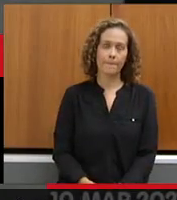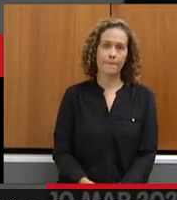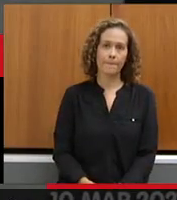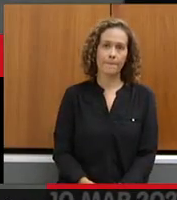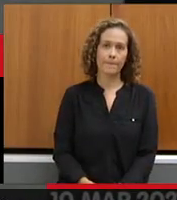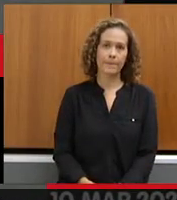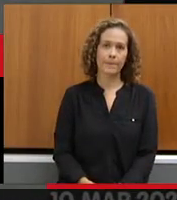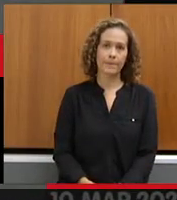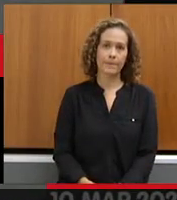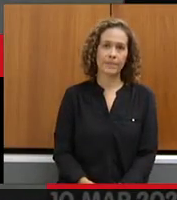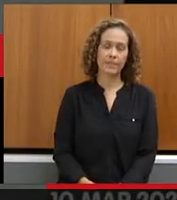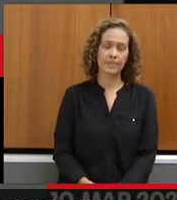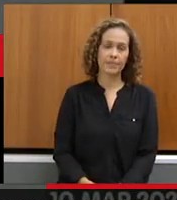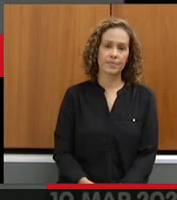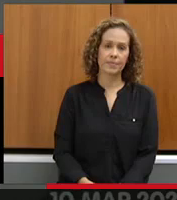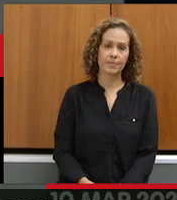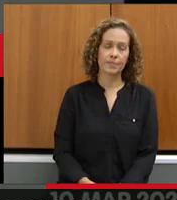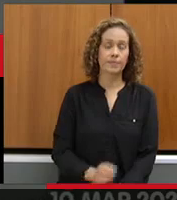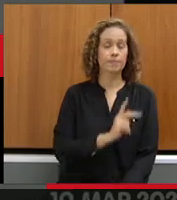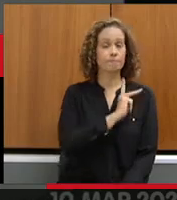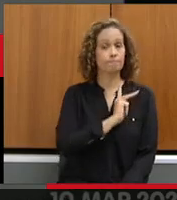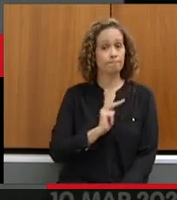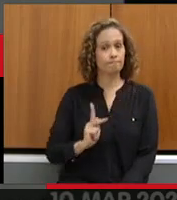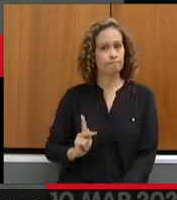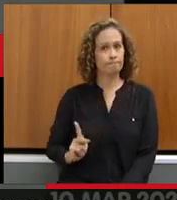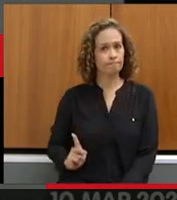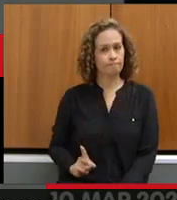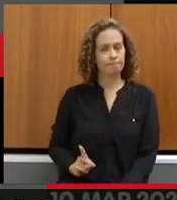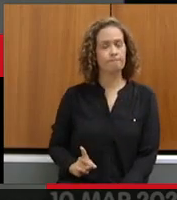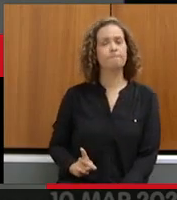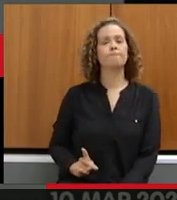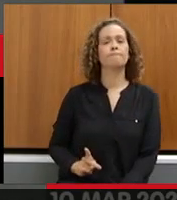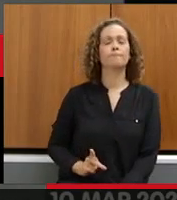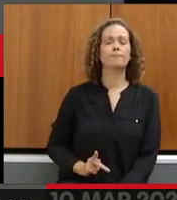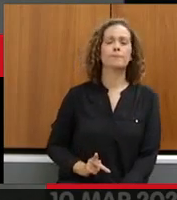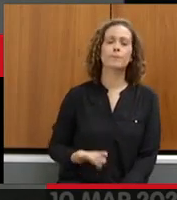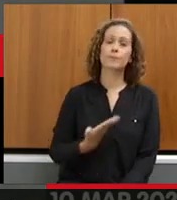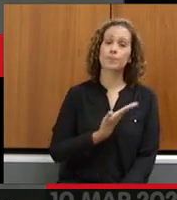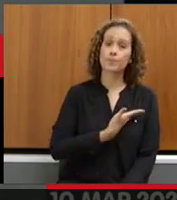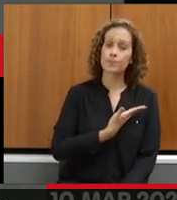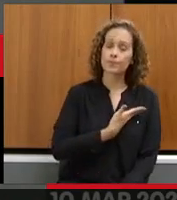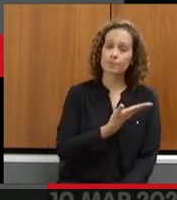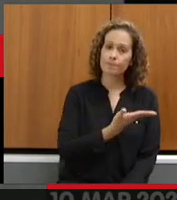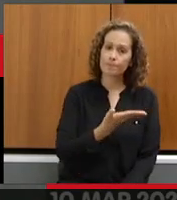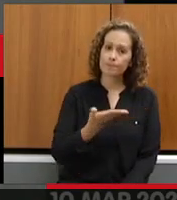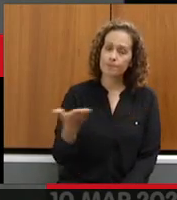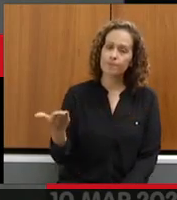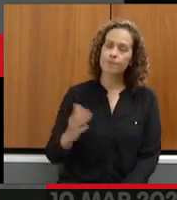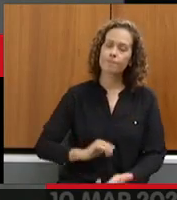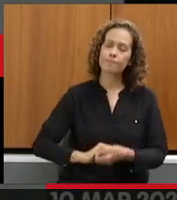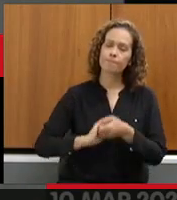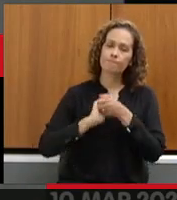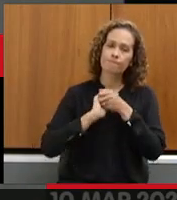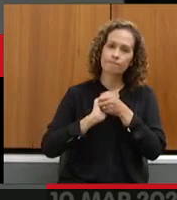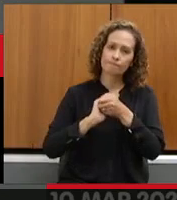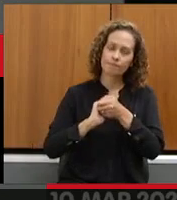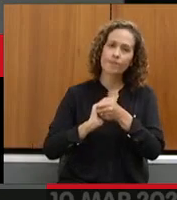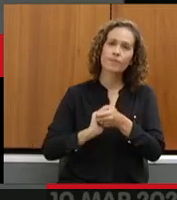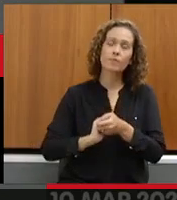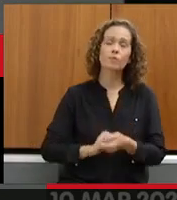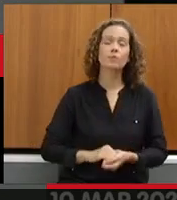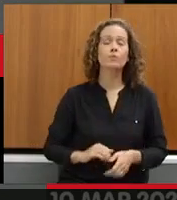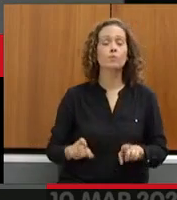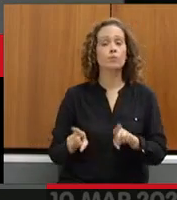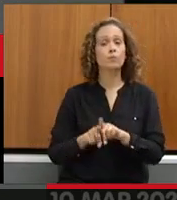o presidente novos colegas receios complementados complementar o